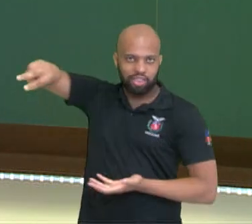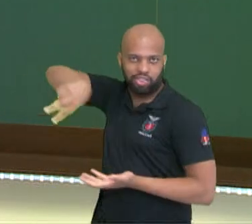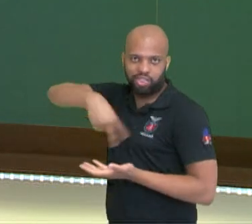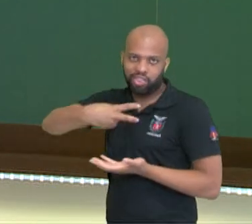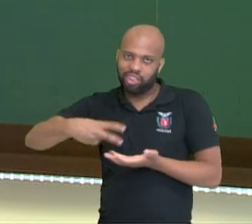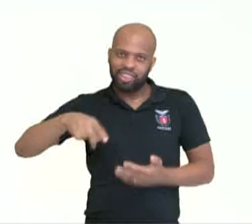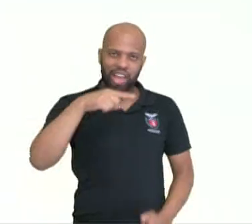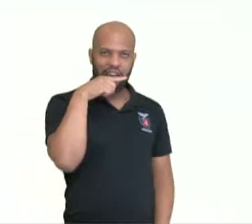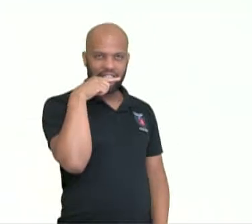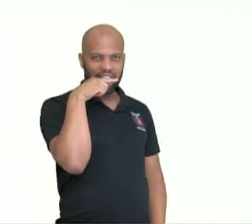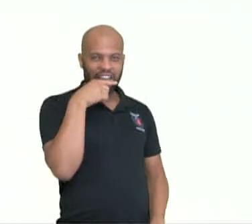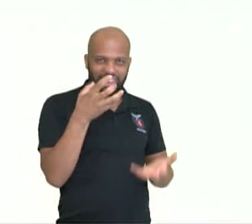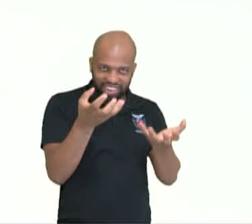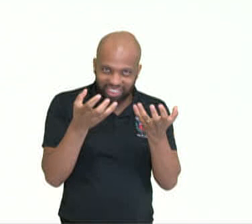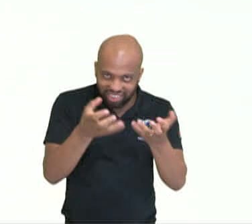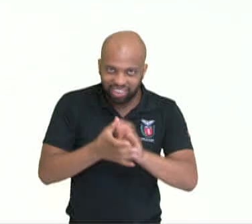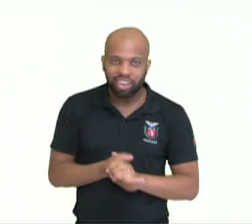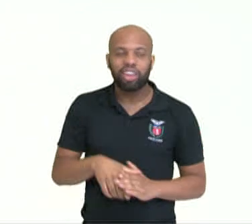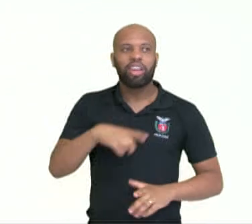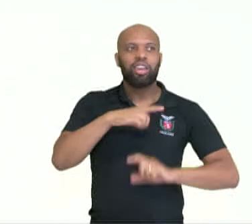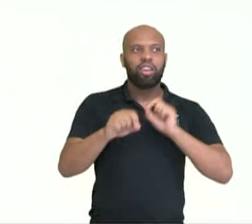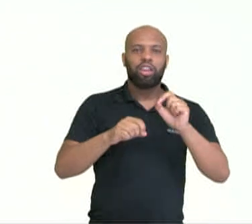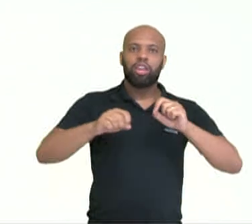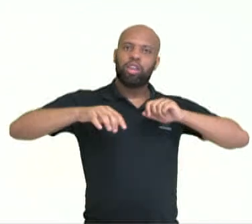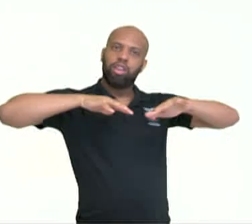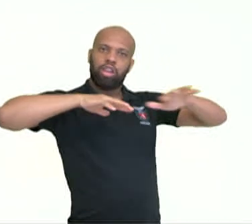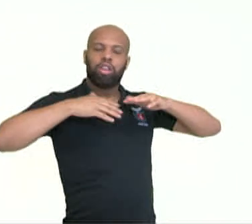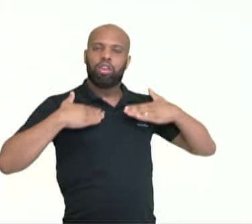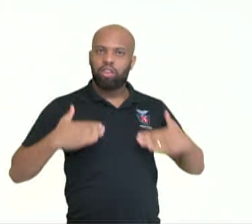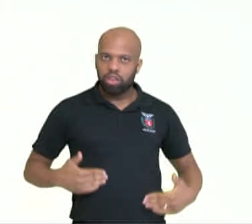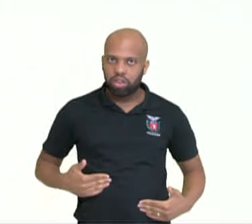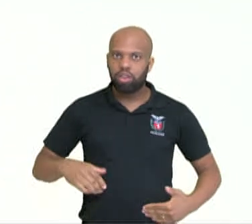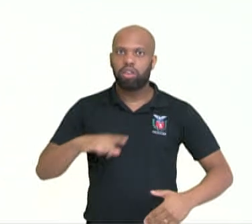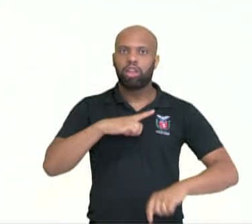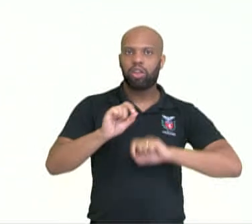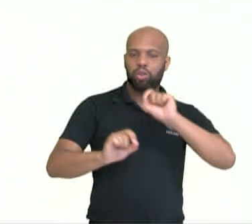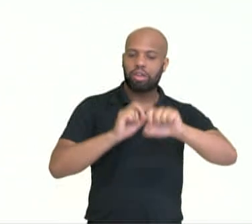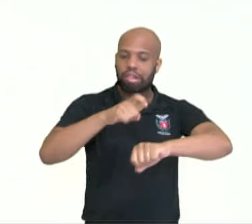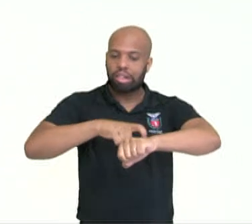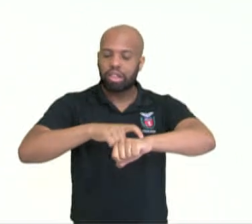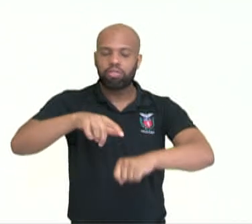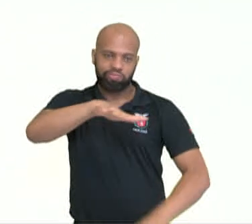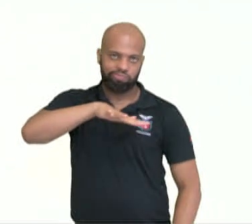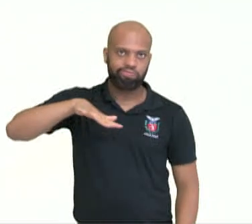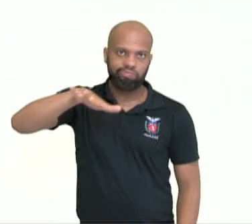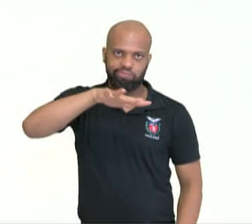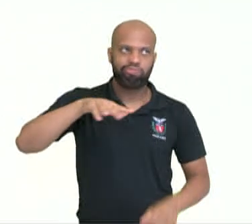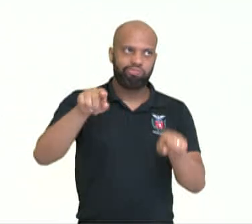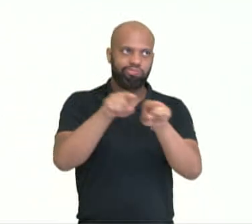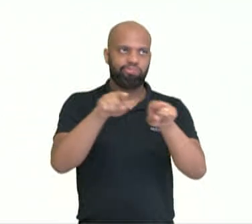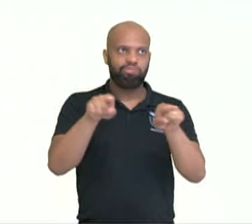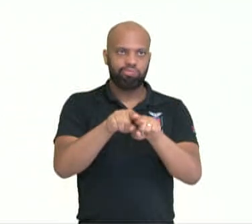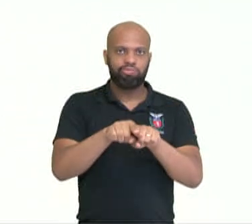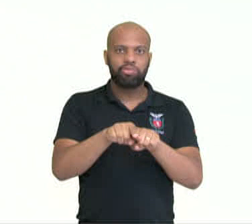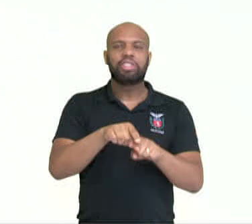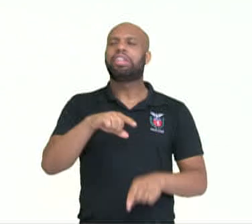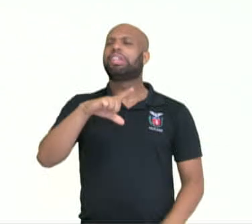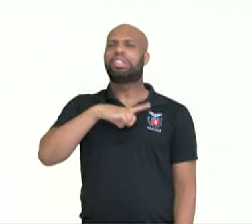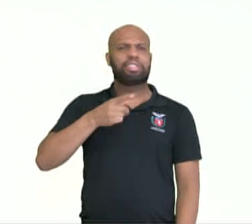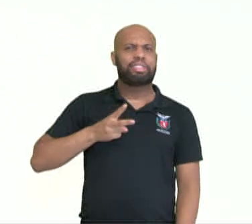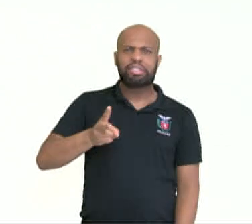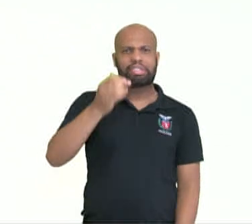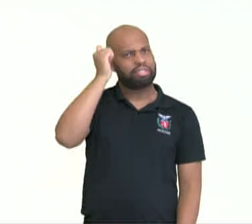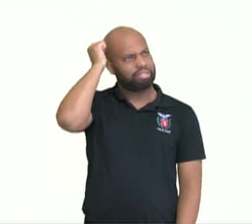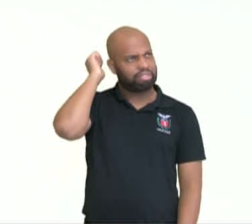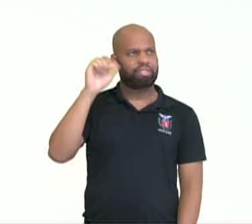dançar um tango? Não. Elementos formais da dança é um movimento corporal, o tempo e o espaço. Não esqueçam isso. Isso cai em vestibular, cai em tudo que você